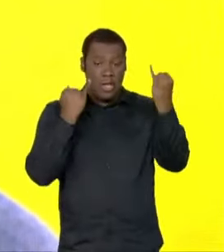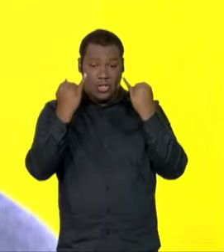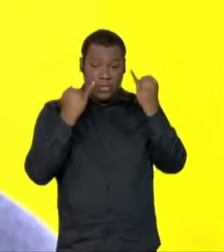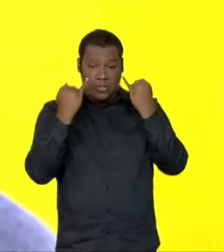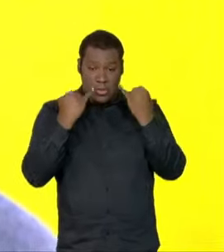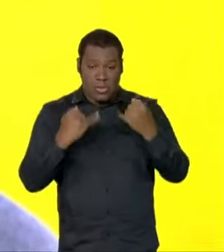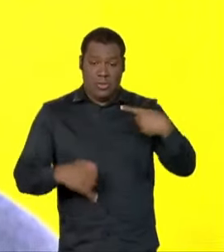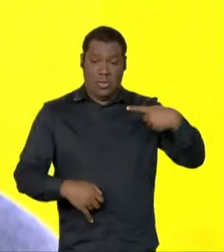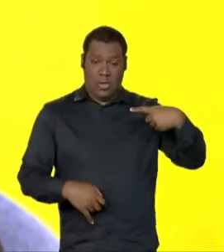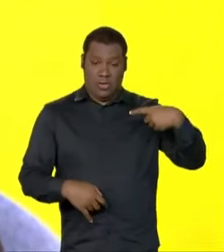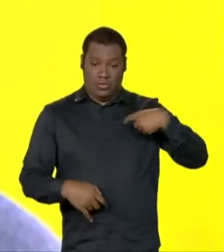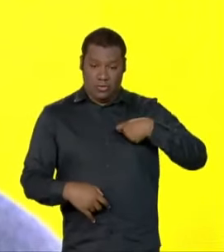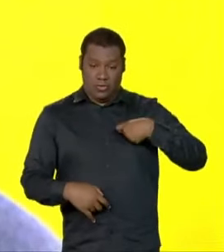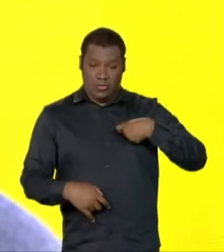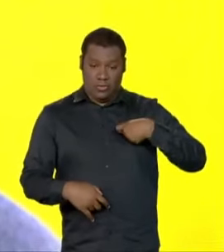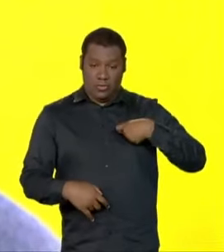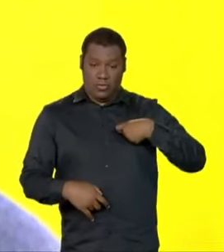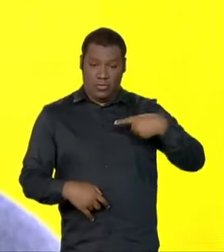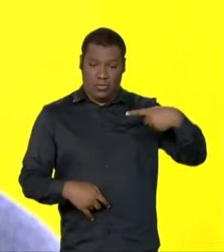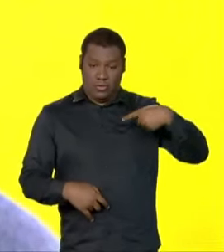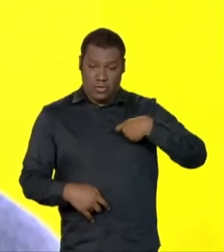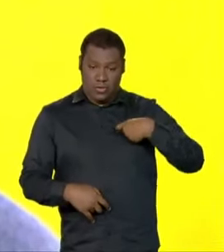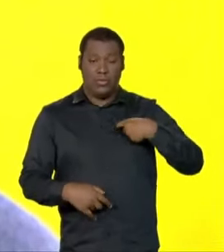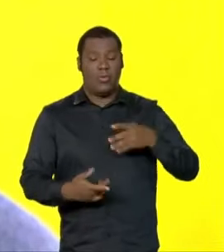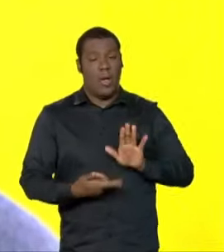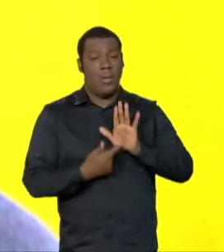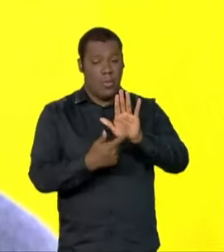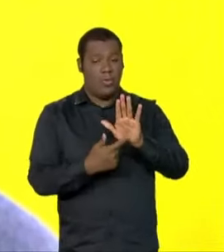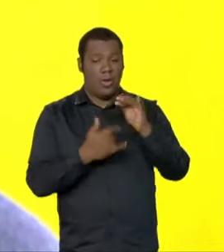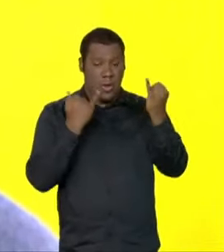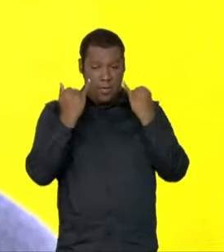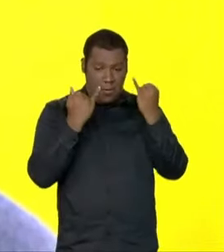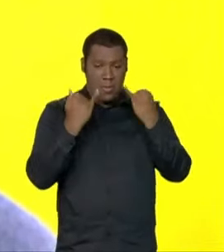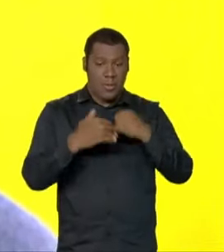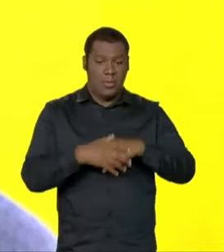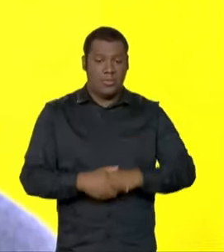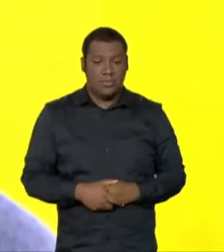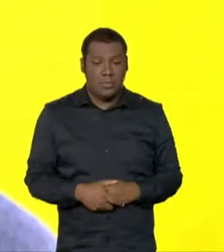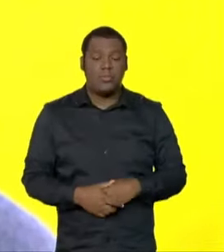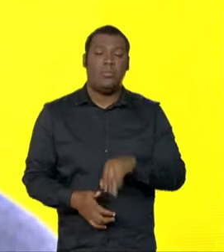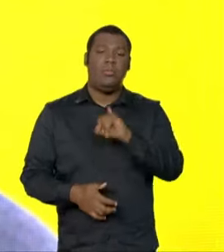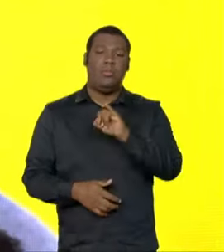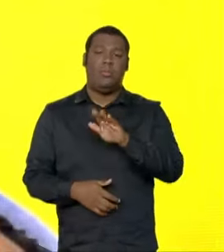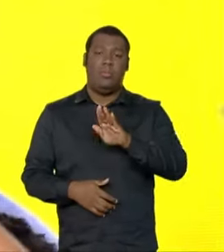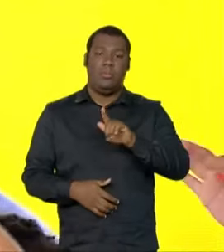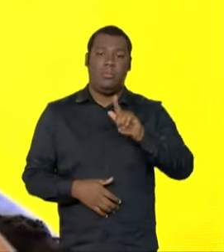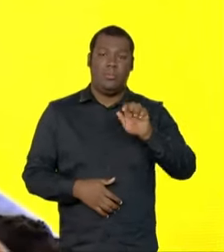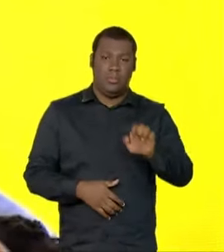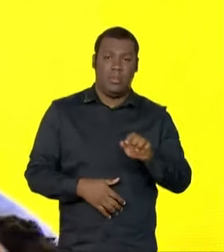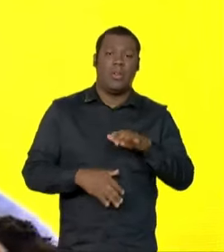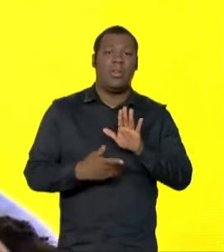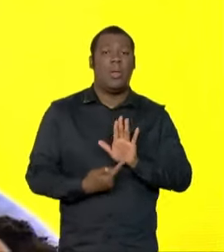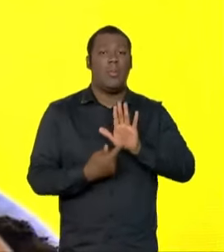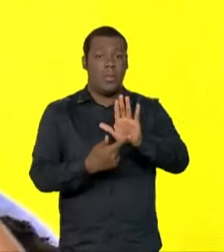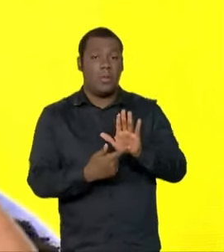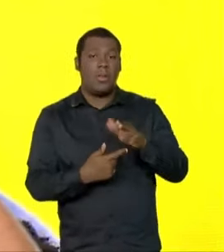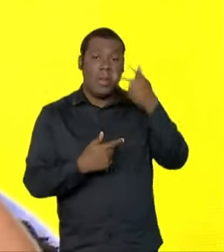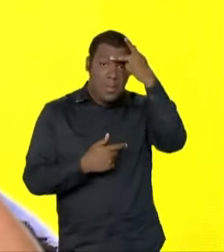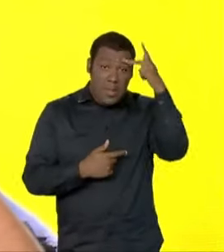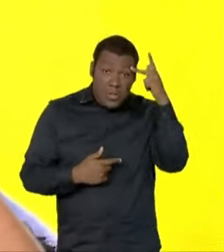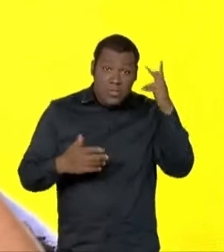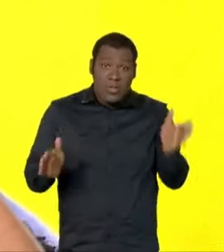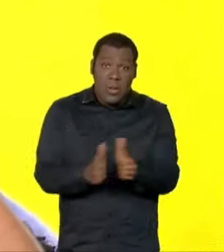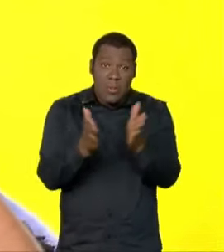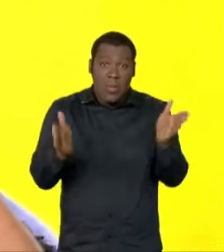base nos estudos da PNAD e do IBGE, e tirar as pessoas da extrema pobreza e da pobreza